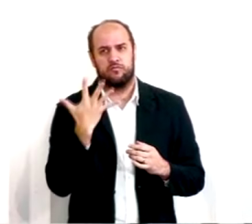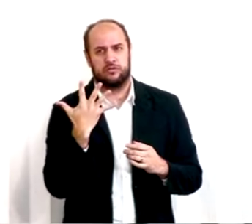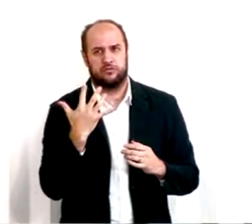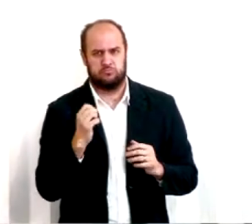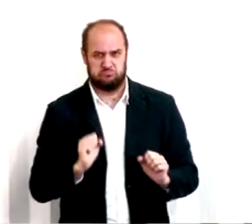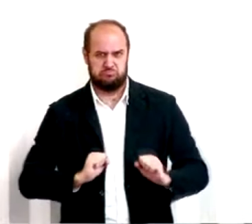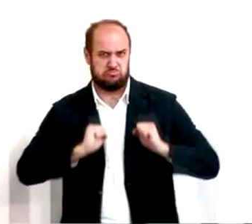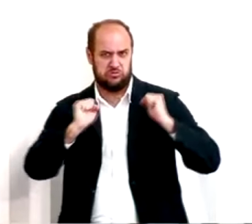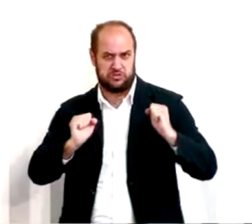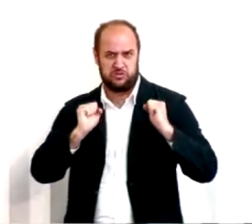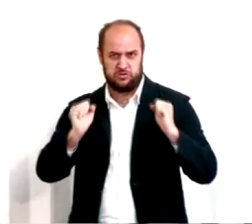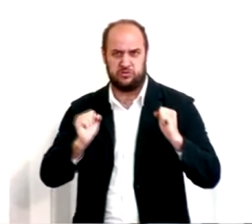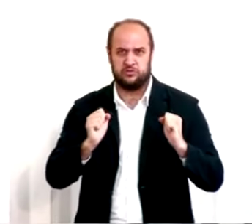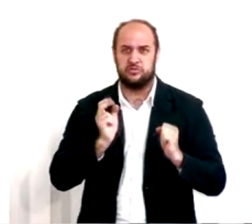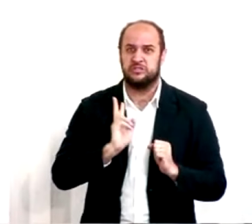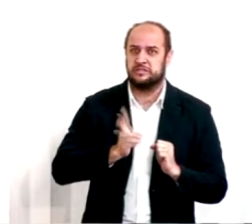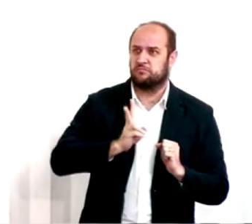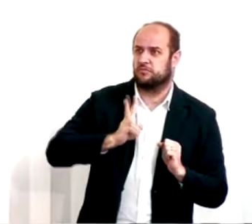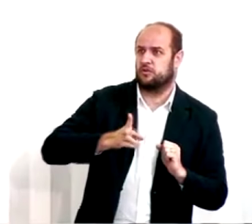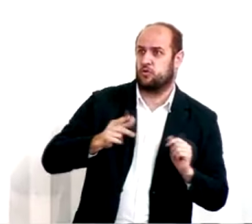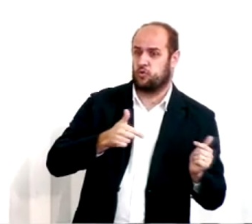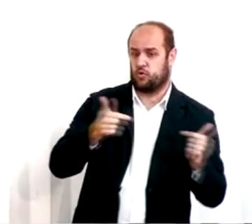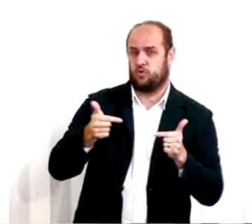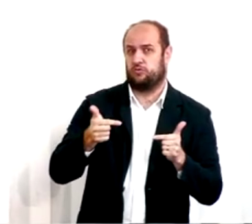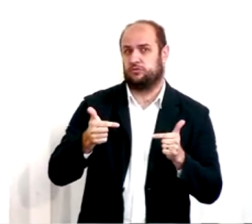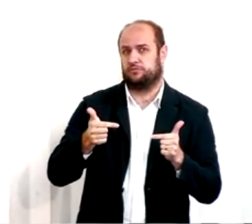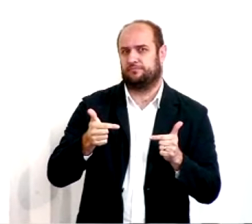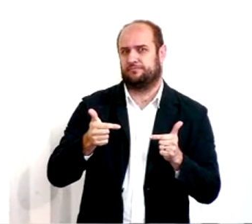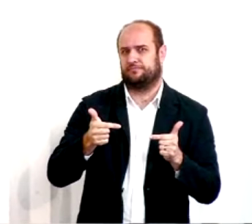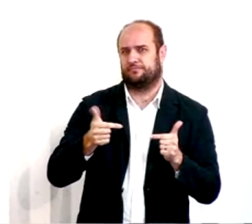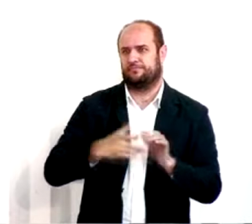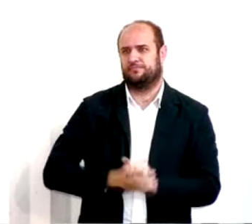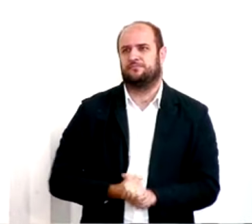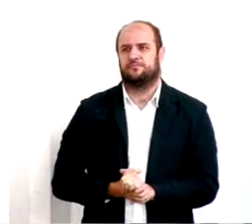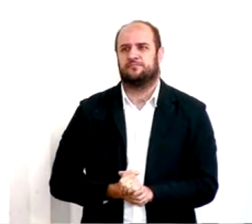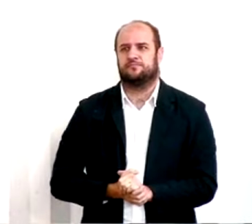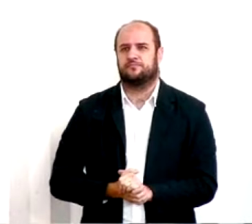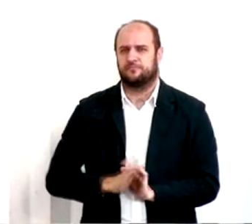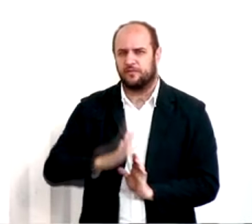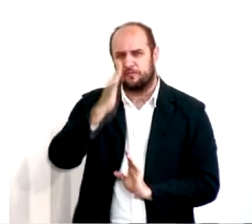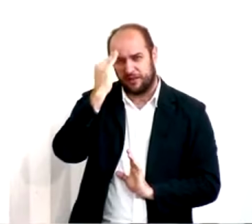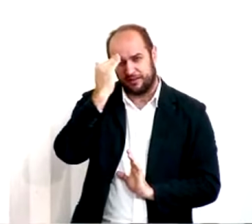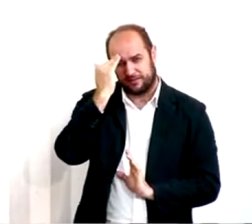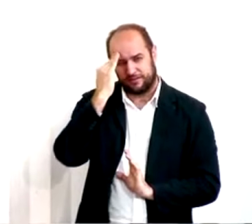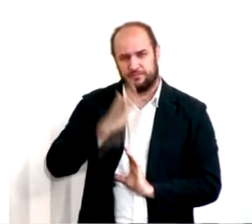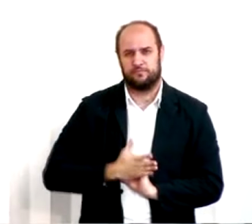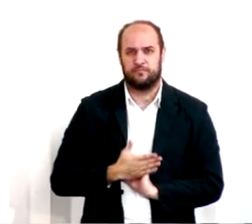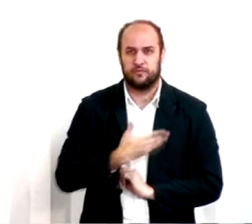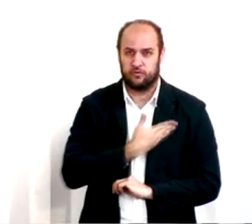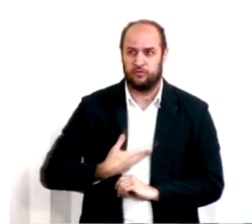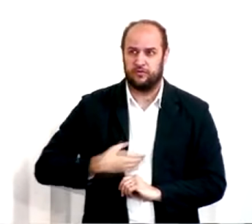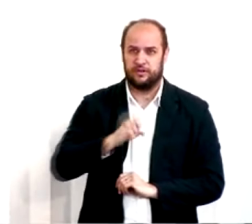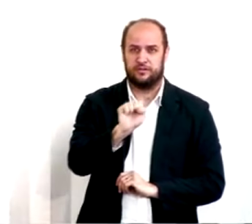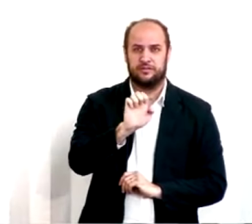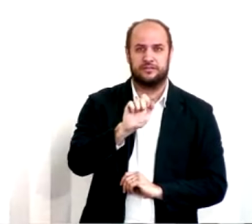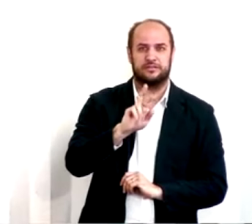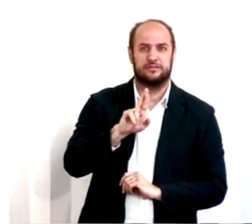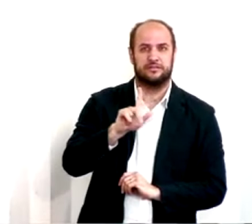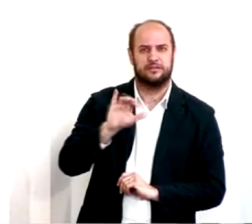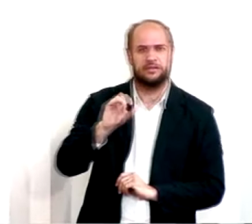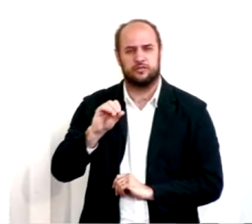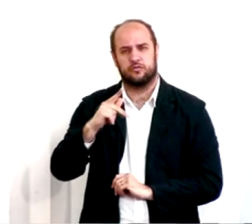poderosos eles são sempre antes do cristianismo veja um exemplo de um só para você entender o governador Sérgio Paulo